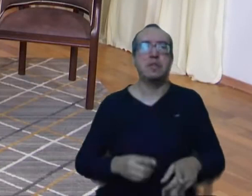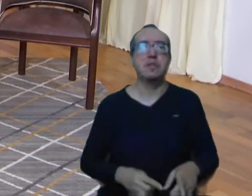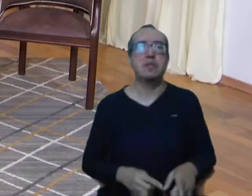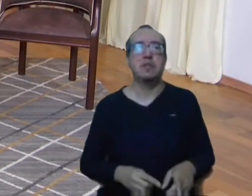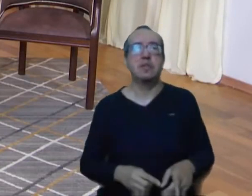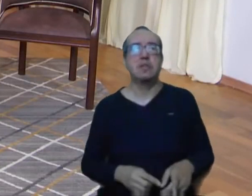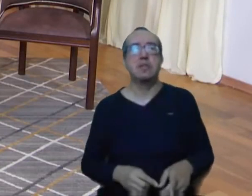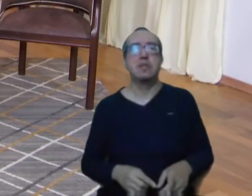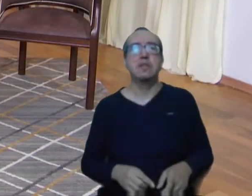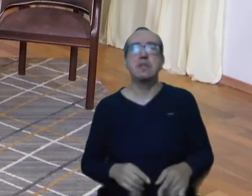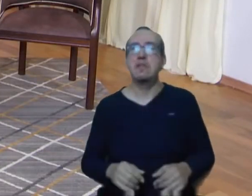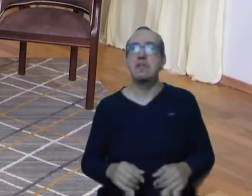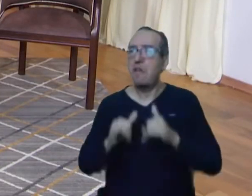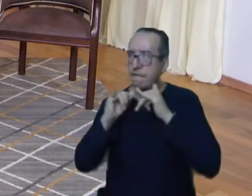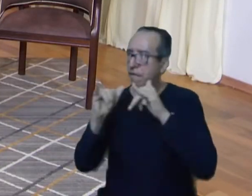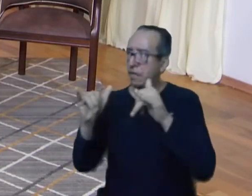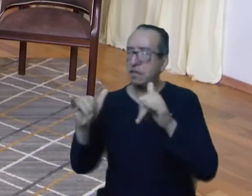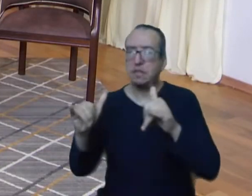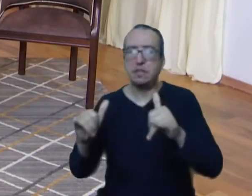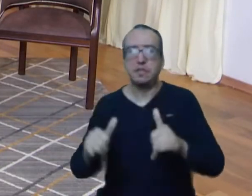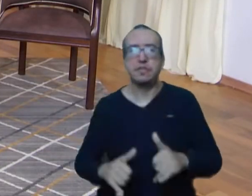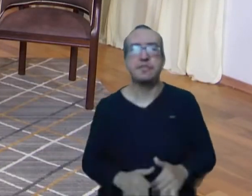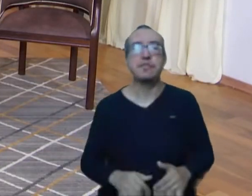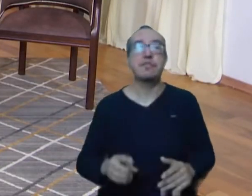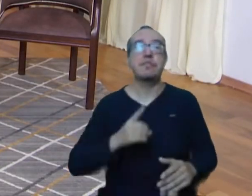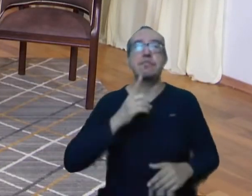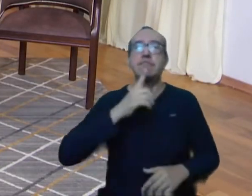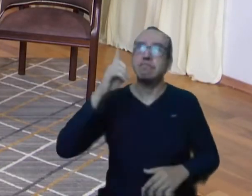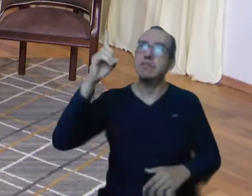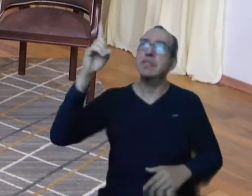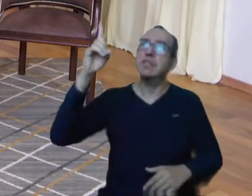ele indicou a igreja